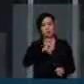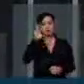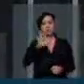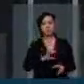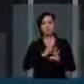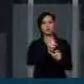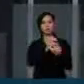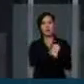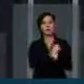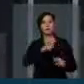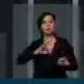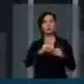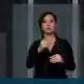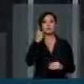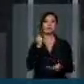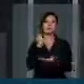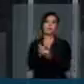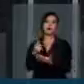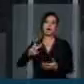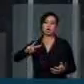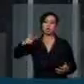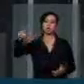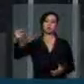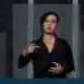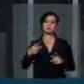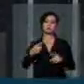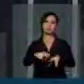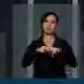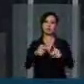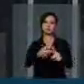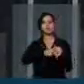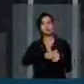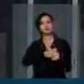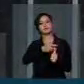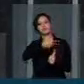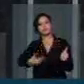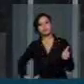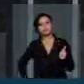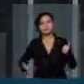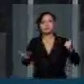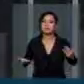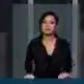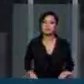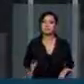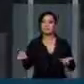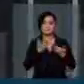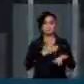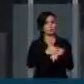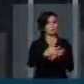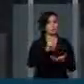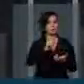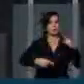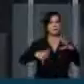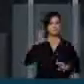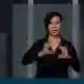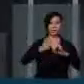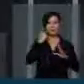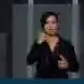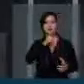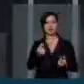e amortizações da dívida pública. Ou seja, começou a disputa pelo fundo público. E aí, o